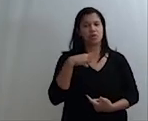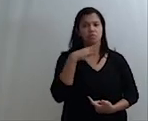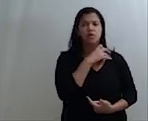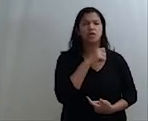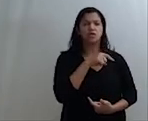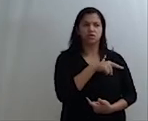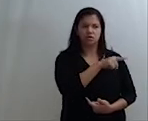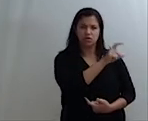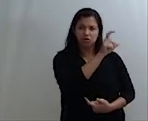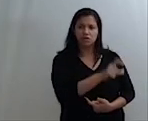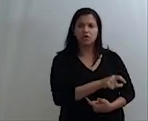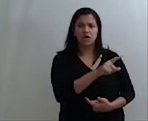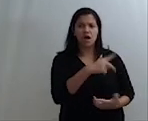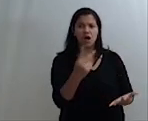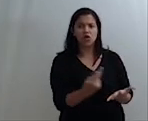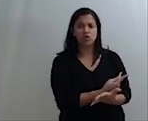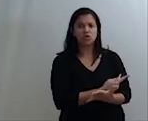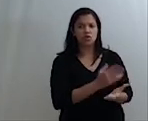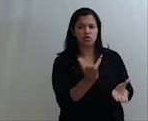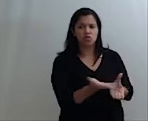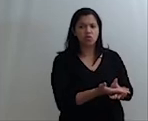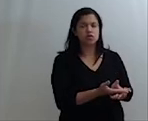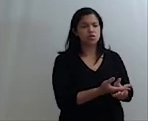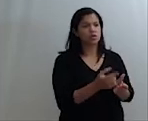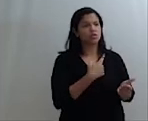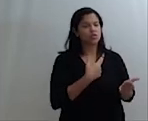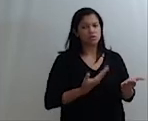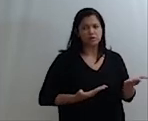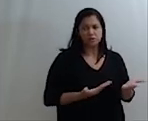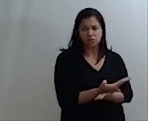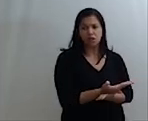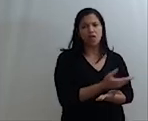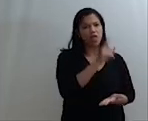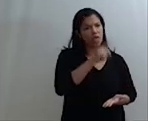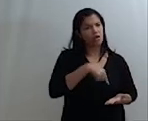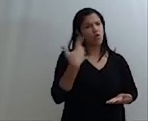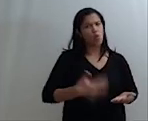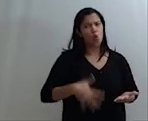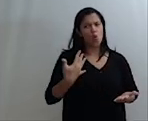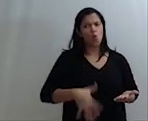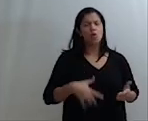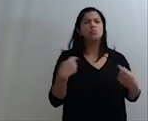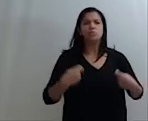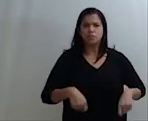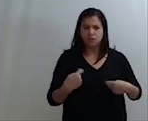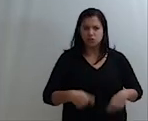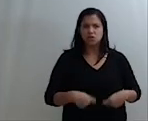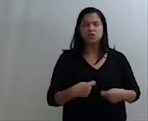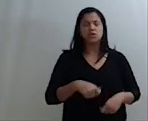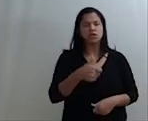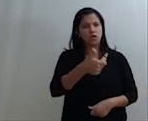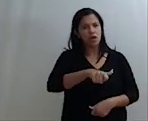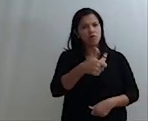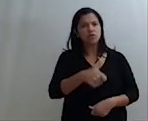extrema como Anunci nos autos merecem que seja mantida a prisão preventiva com